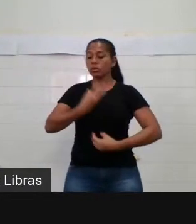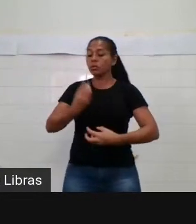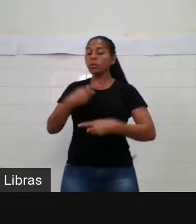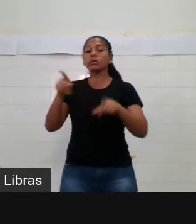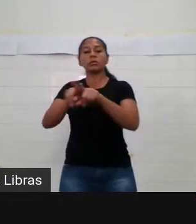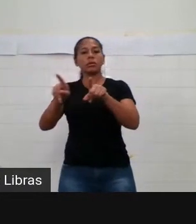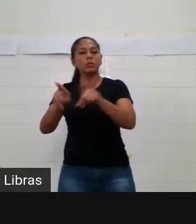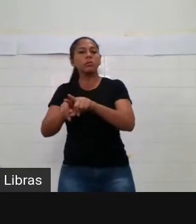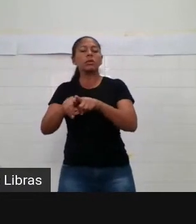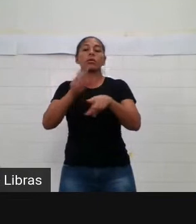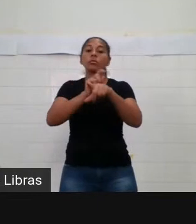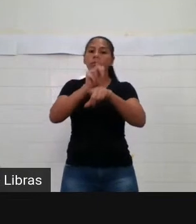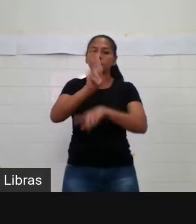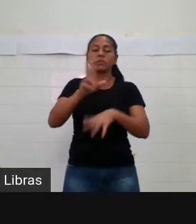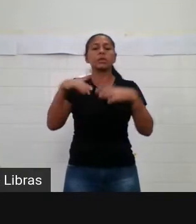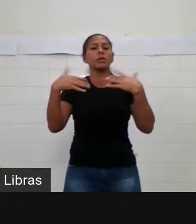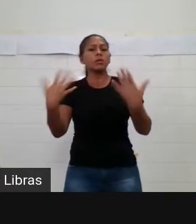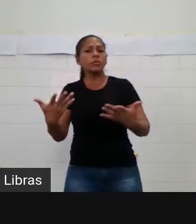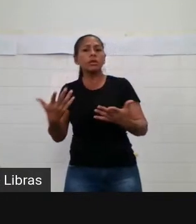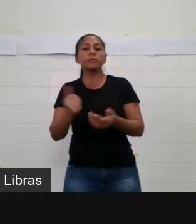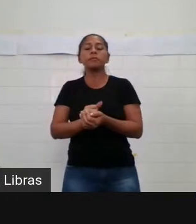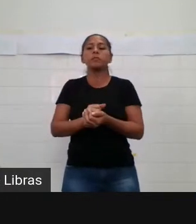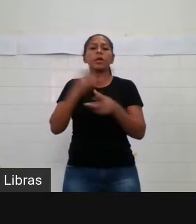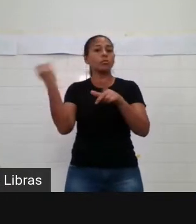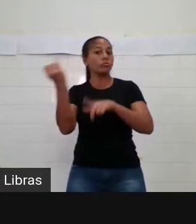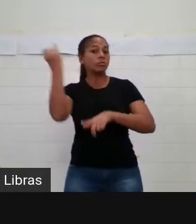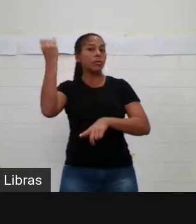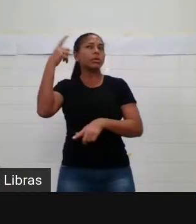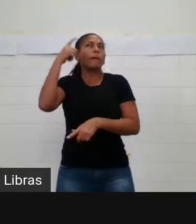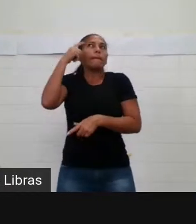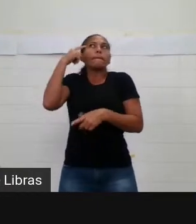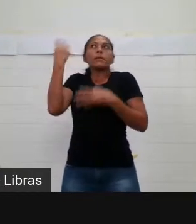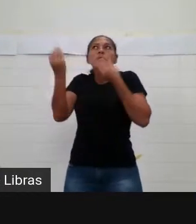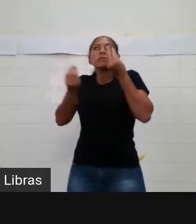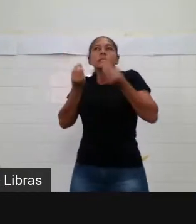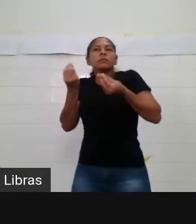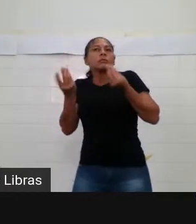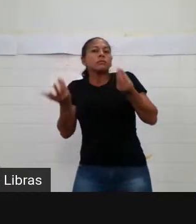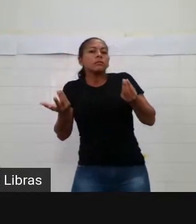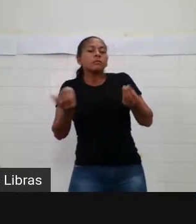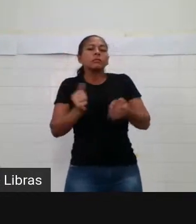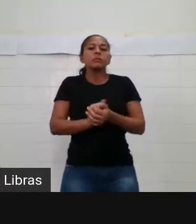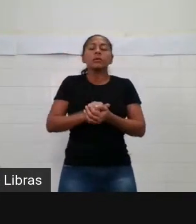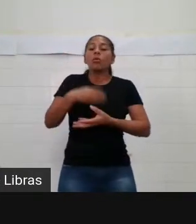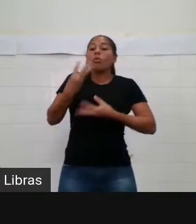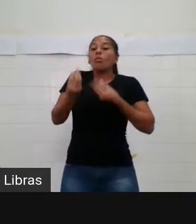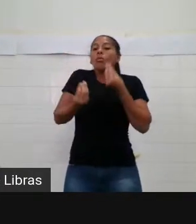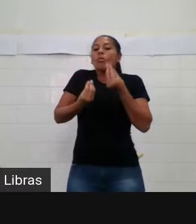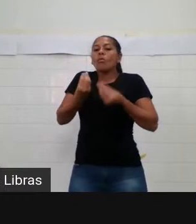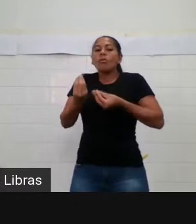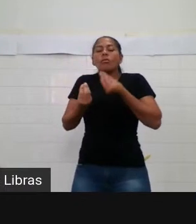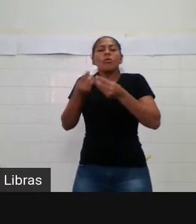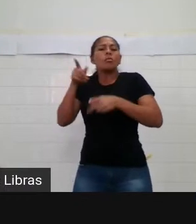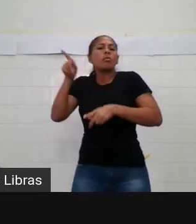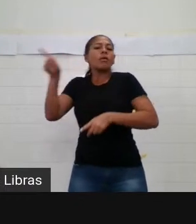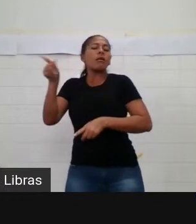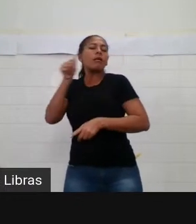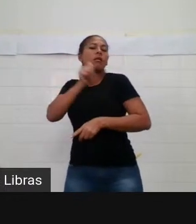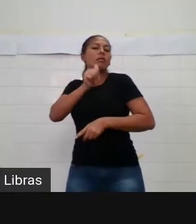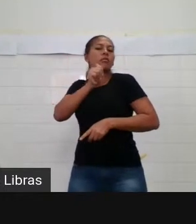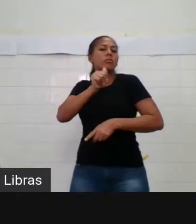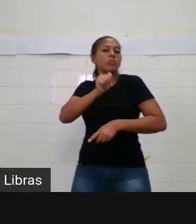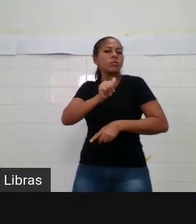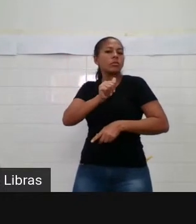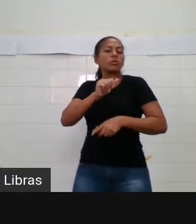prosa. Bom, e aí é muito interessante a gente pensar como é que a Conceição, ela